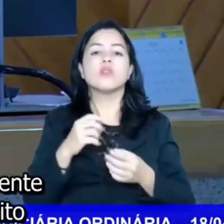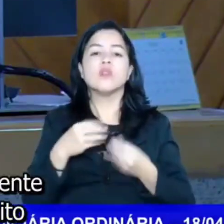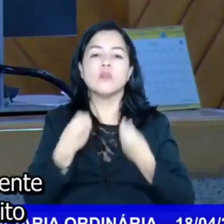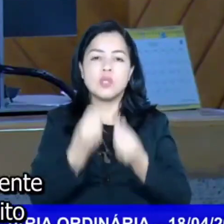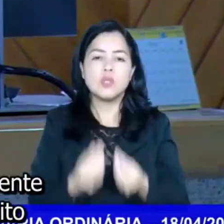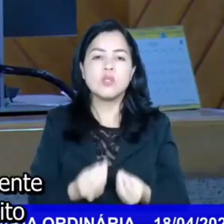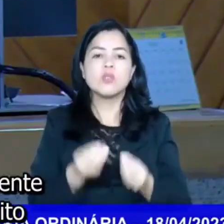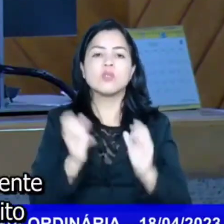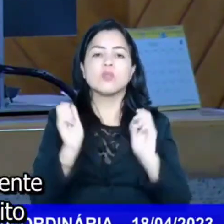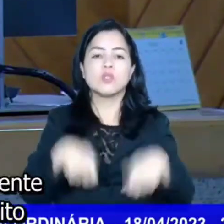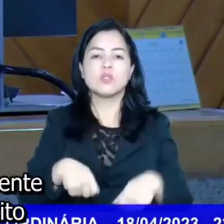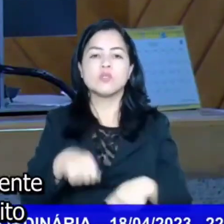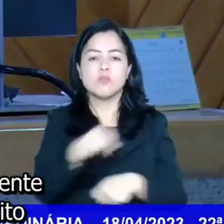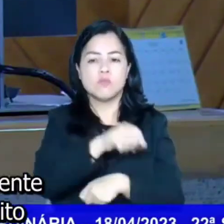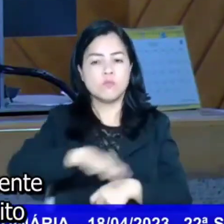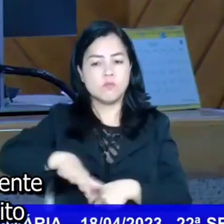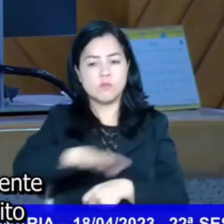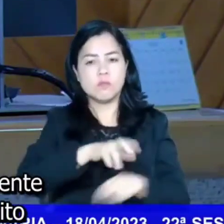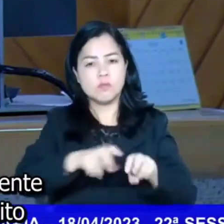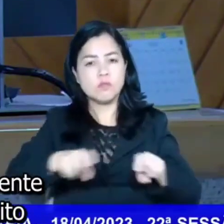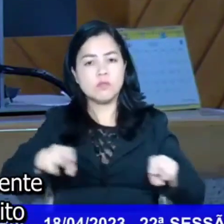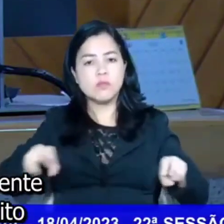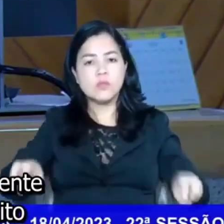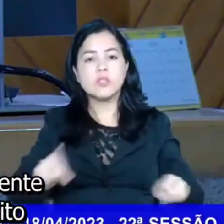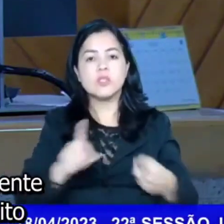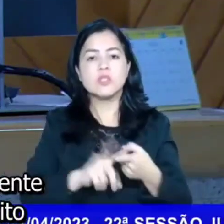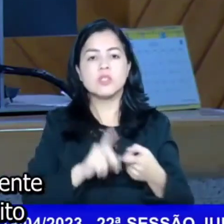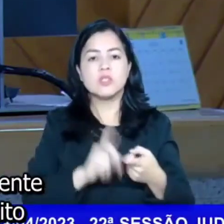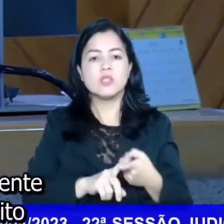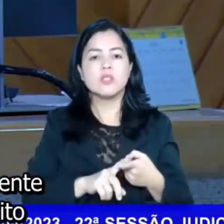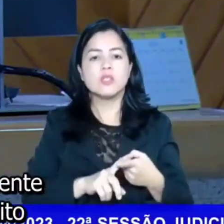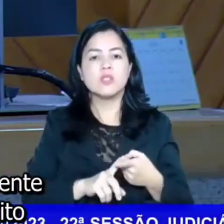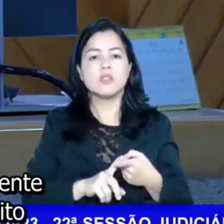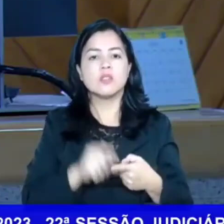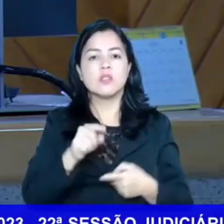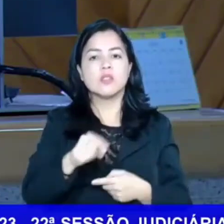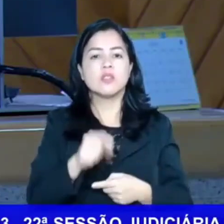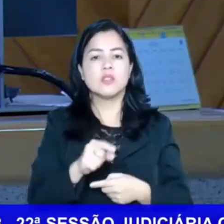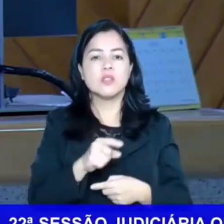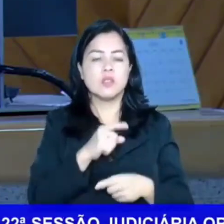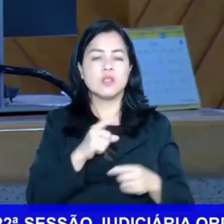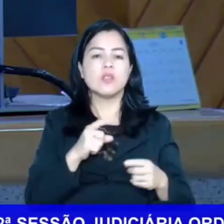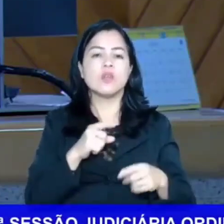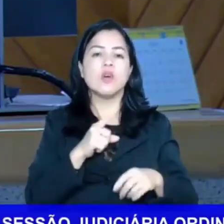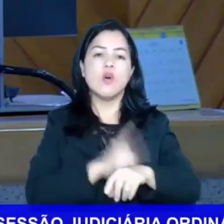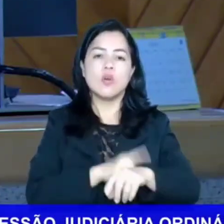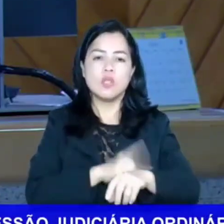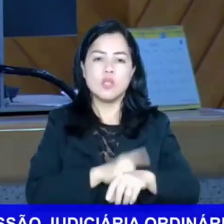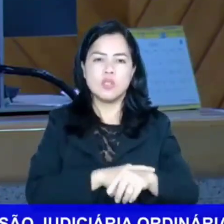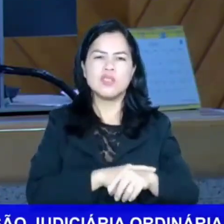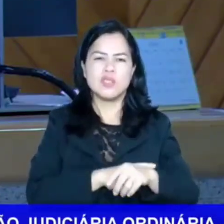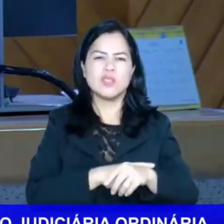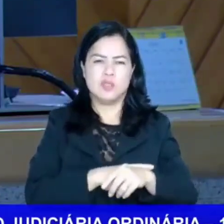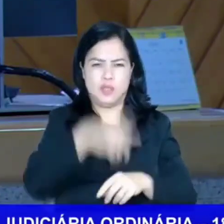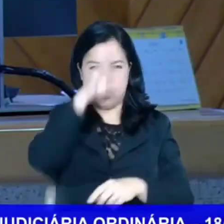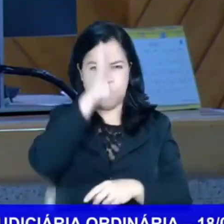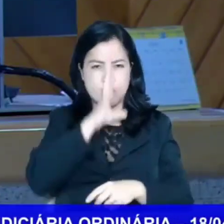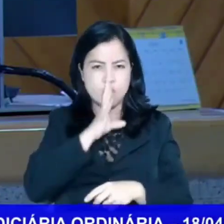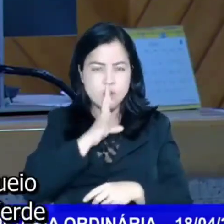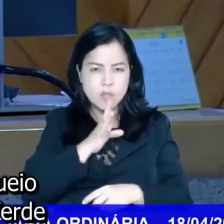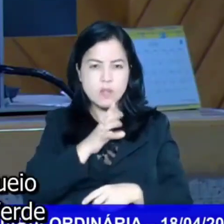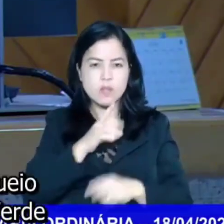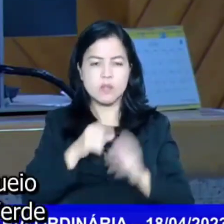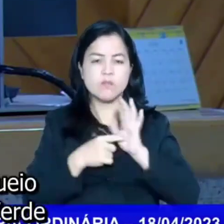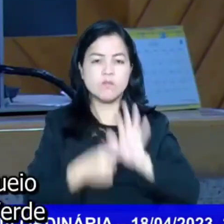da proximidade do pleito e o iminente encerramento do horário eleitoral gratuito. A tutela, o segundo pedido foi